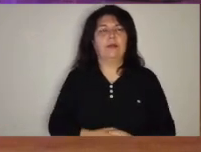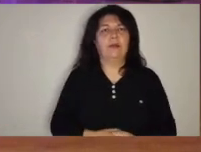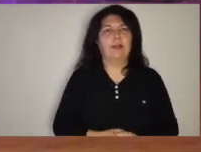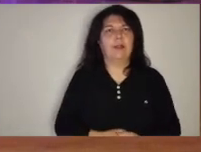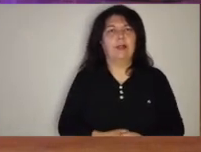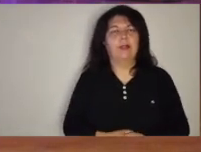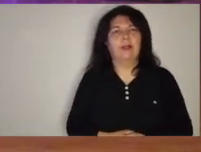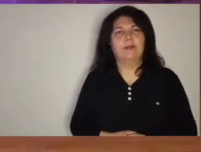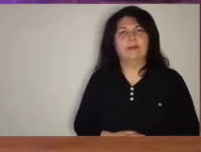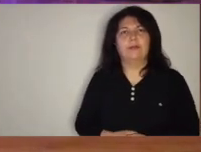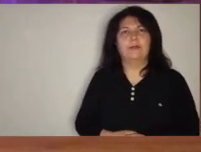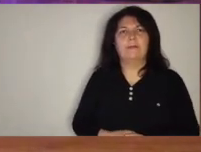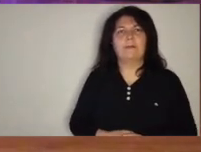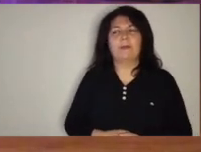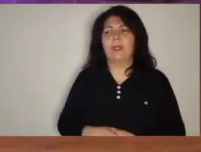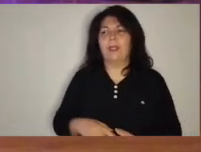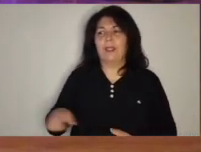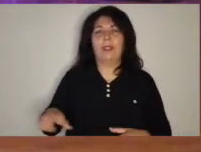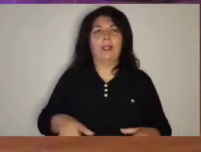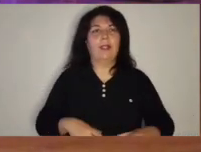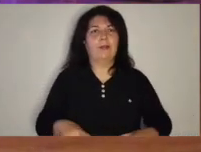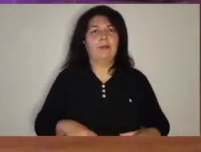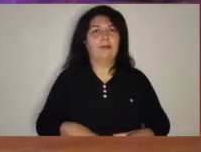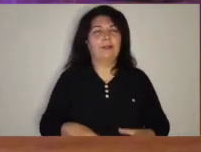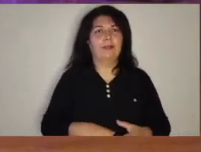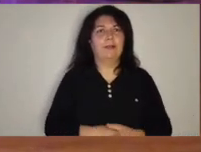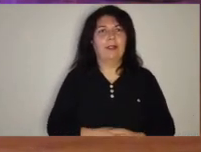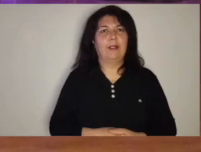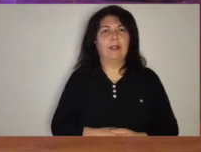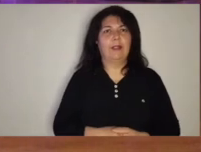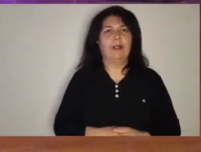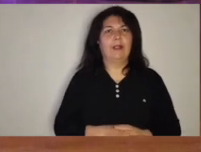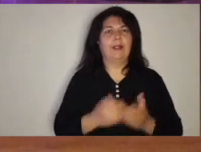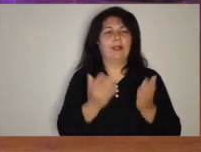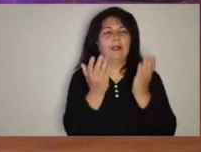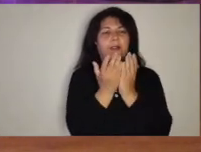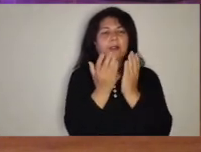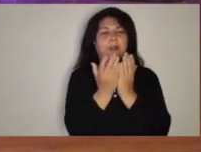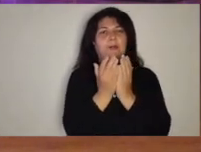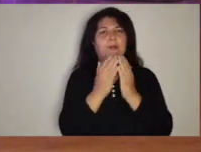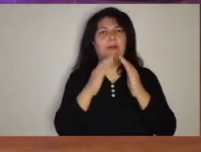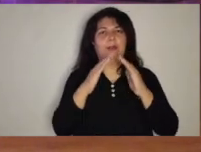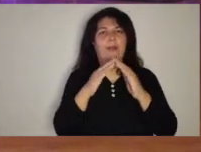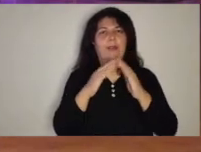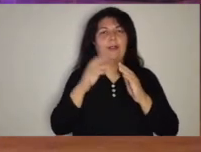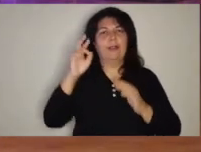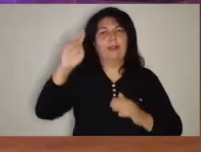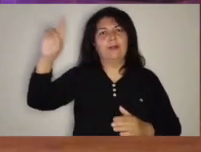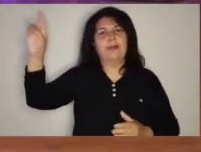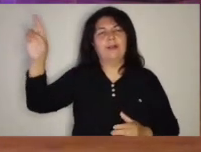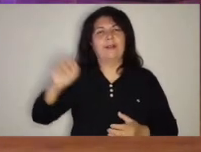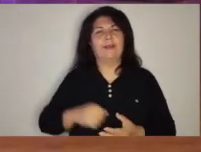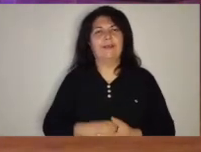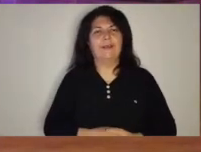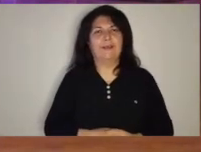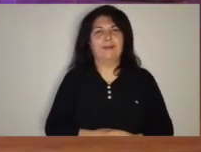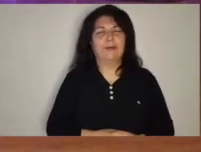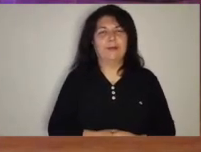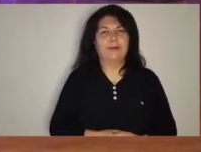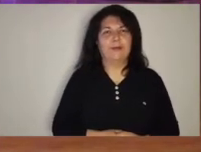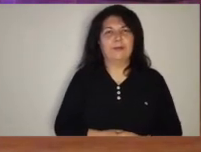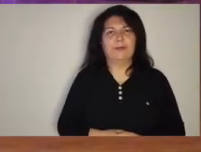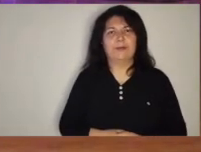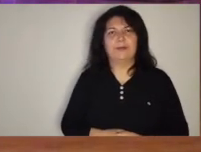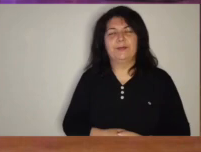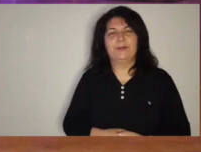bênção. E aí Obed-edom deixa a sua casa e vai servir a Deus como porteiro na casa do Senhor.